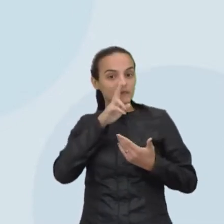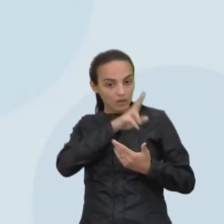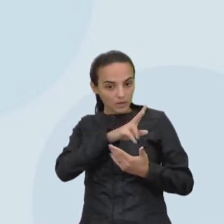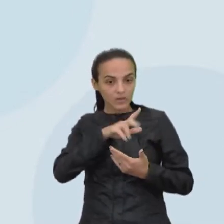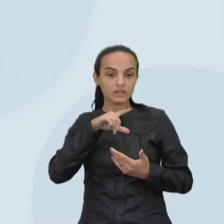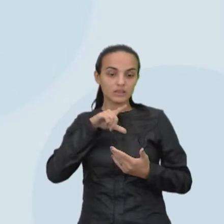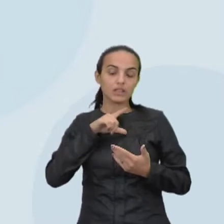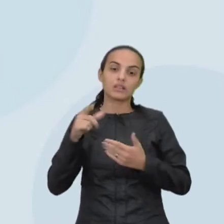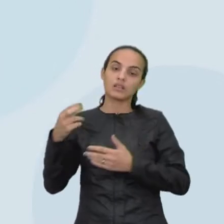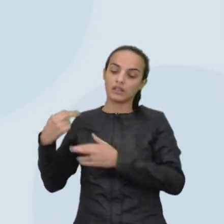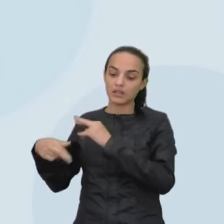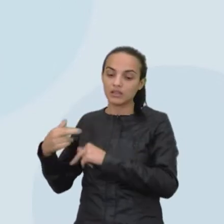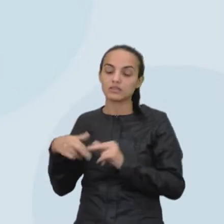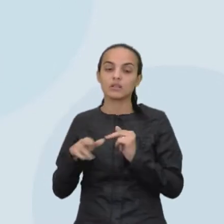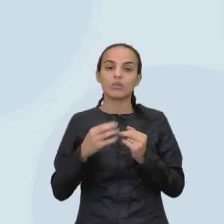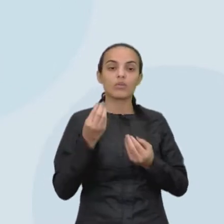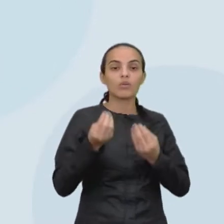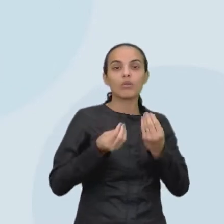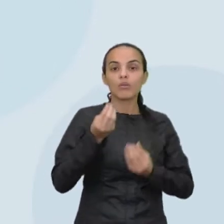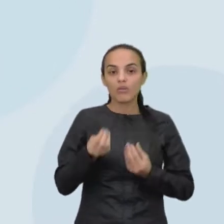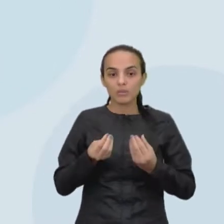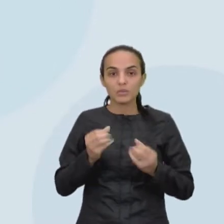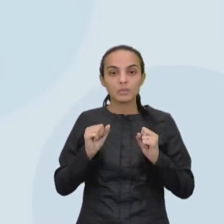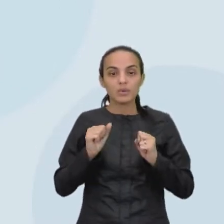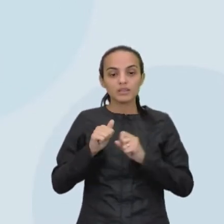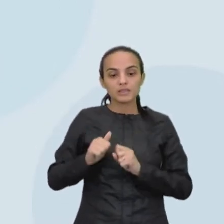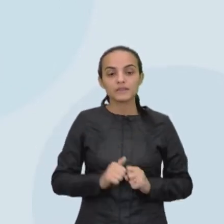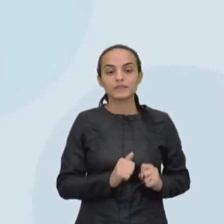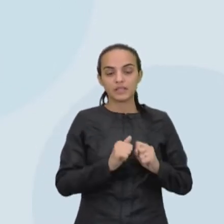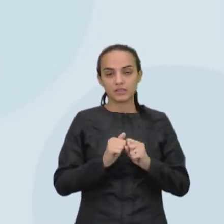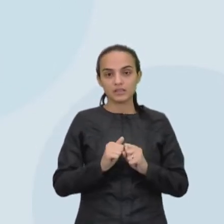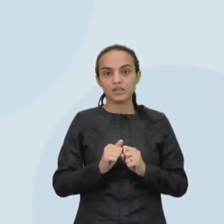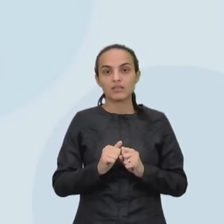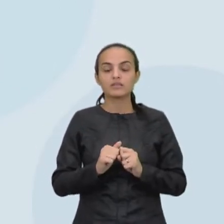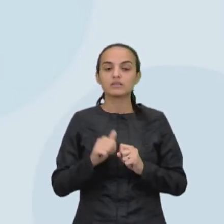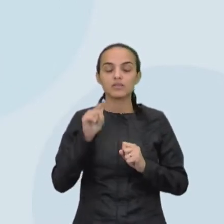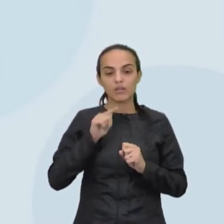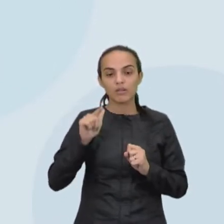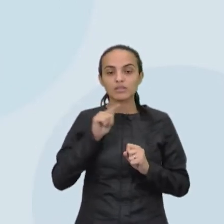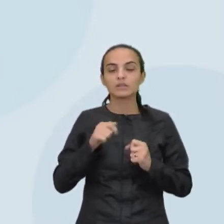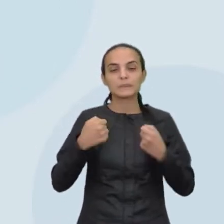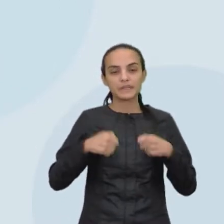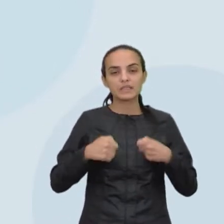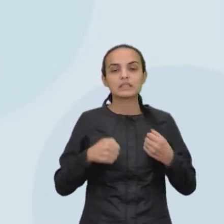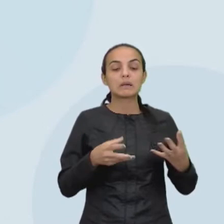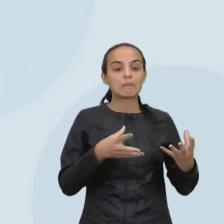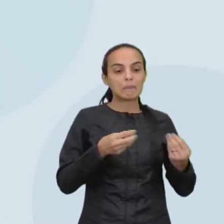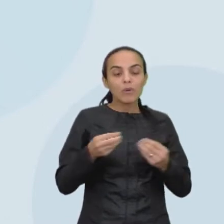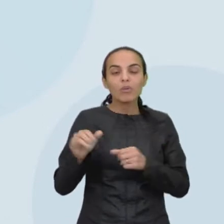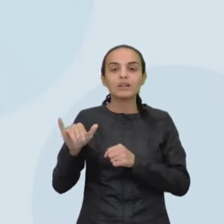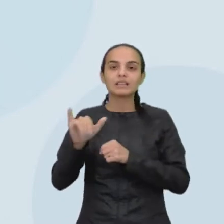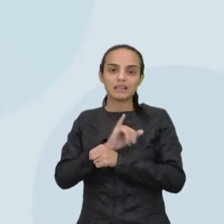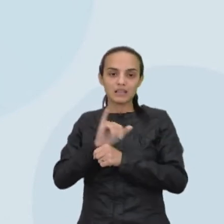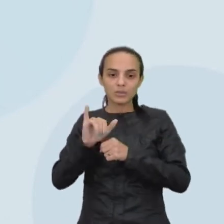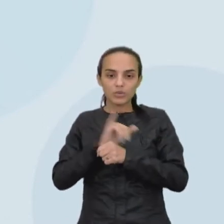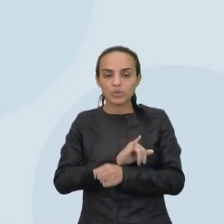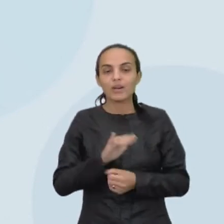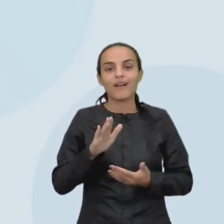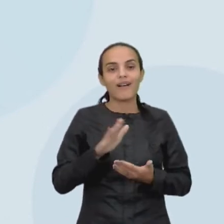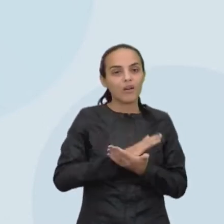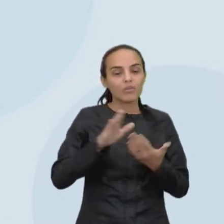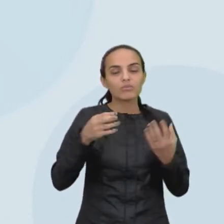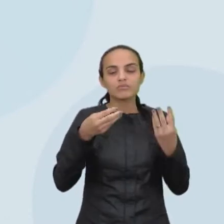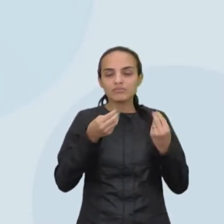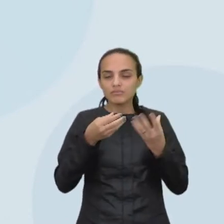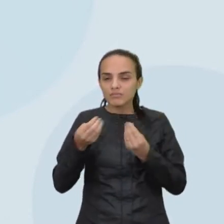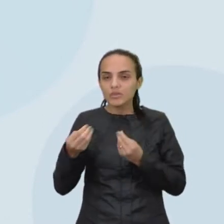né, em relação a como ela pode ser feita. Lógico, né, requer muitos recursos, né, é algo